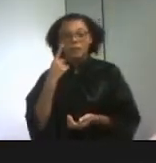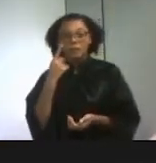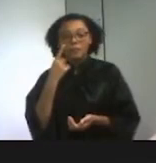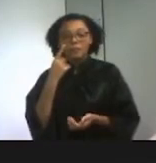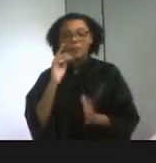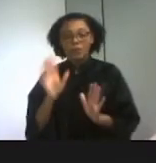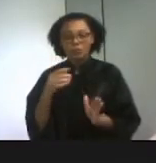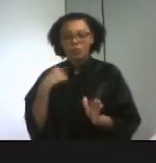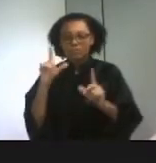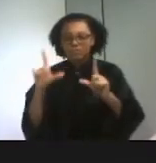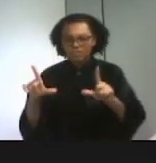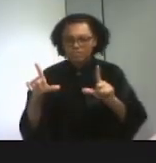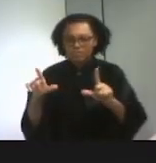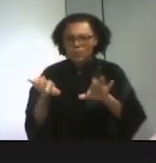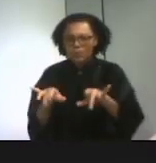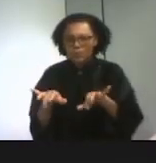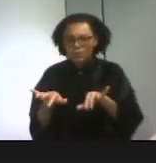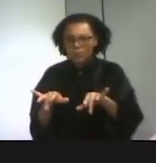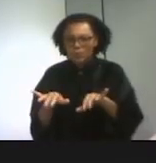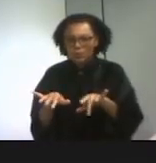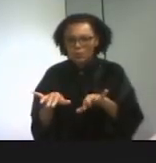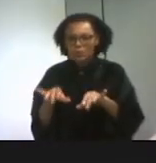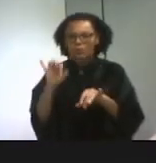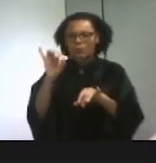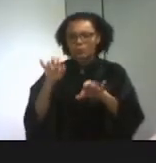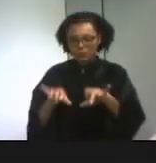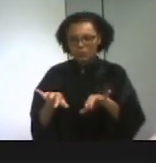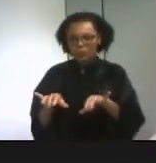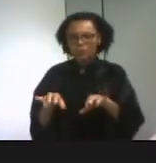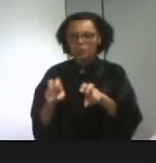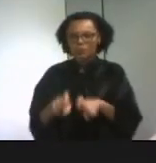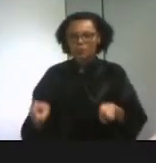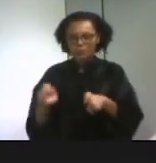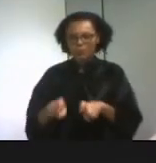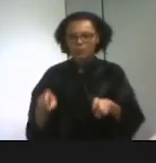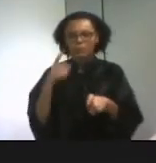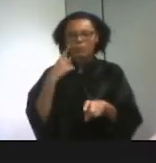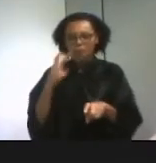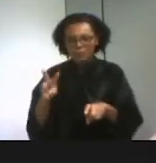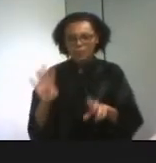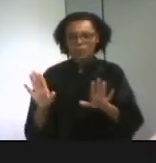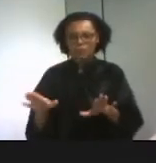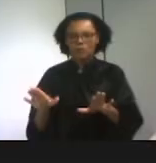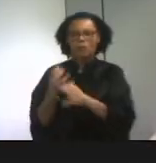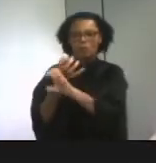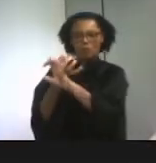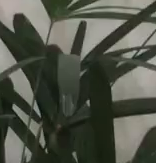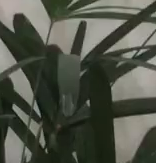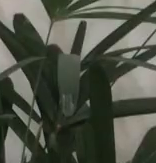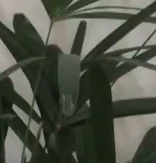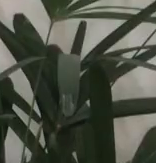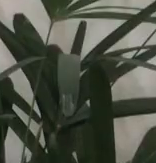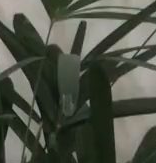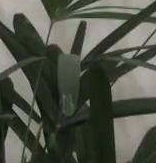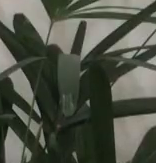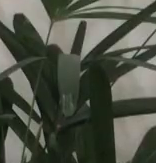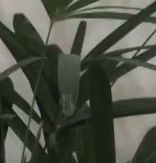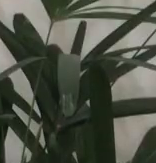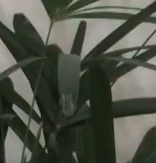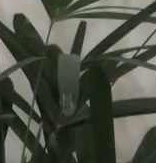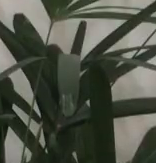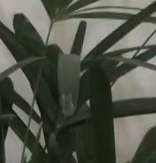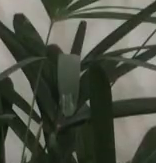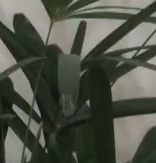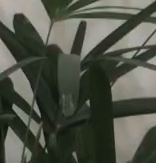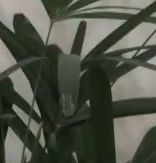em realizar o interrogatório dos réus por meio de carta rogatória, já que os dois moram na Argentina. O relator votou por